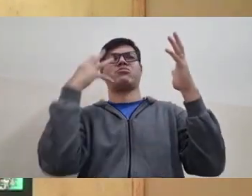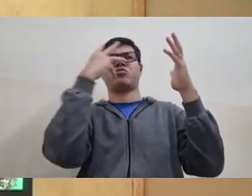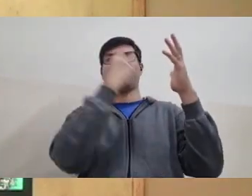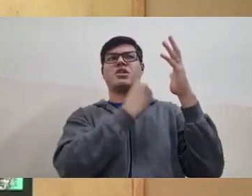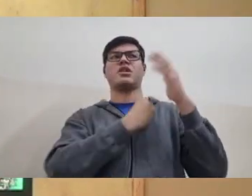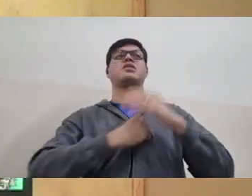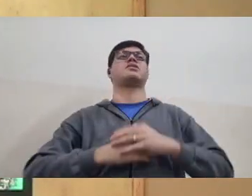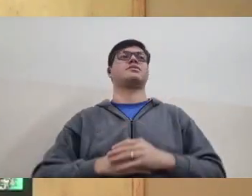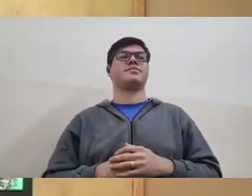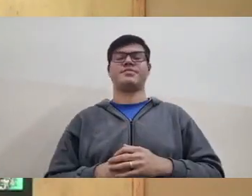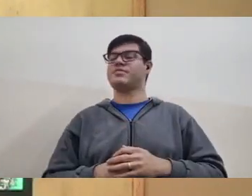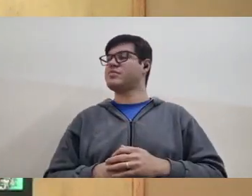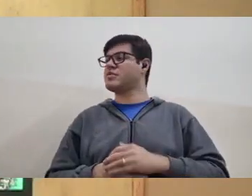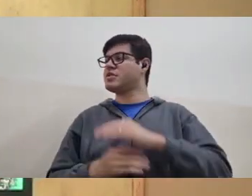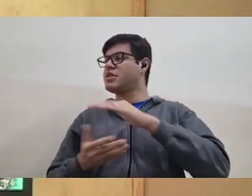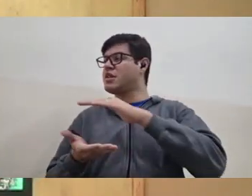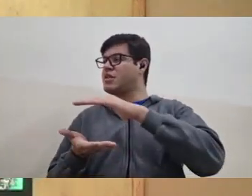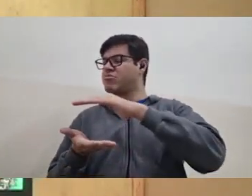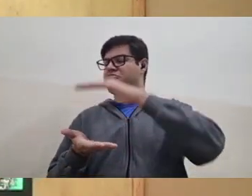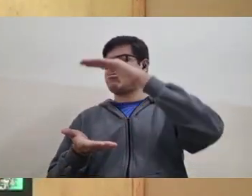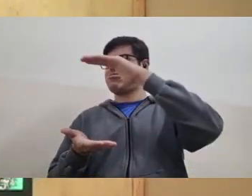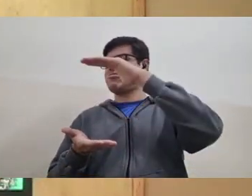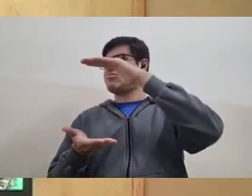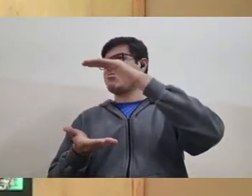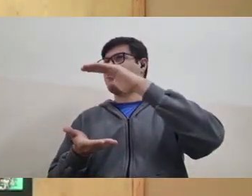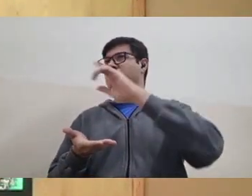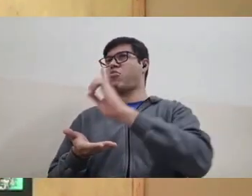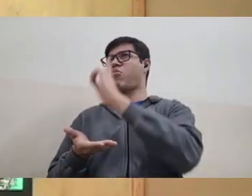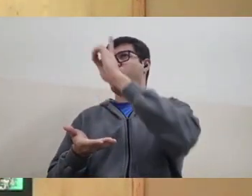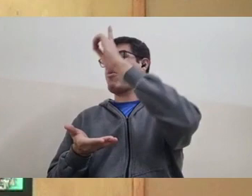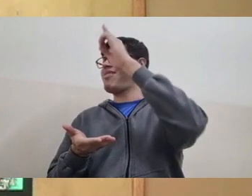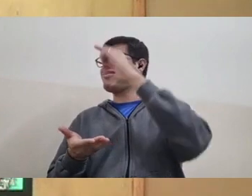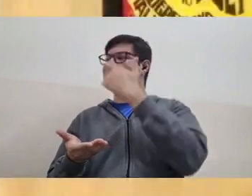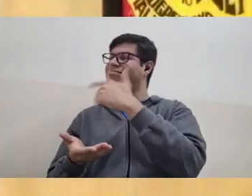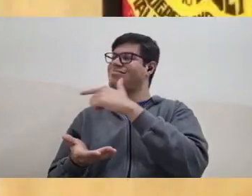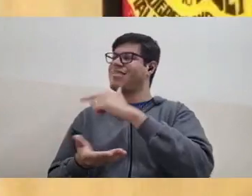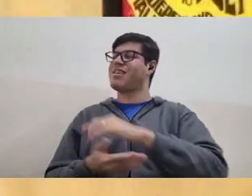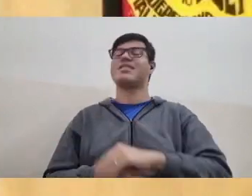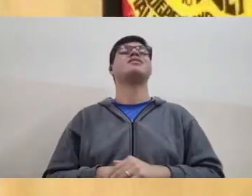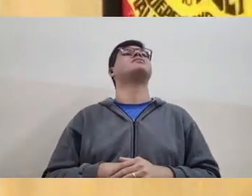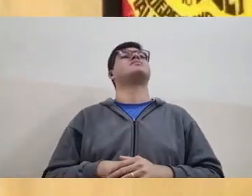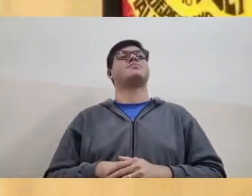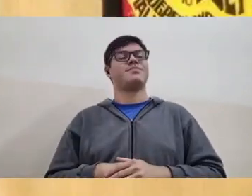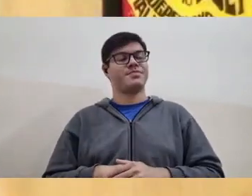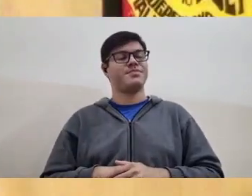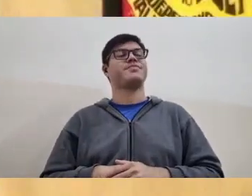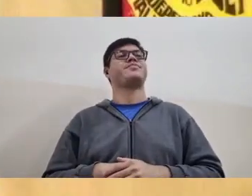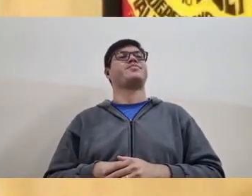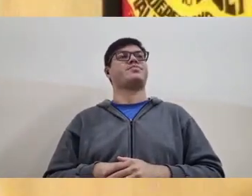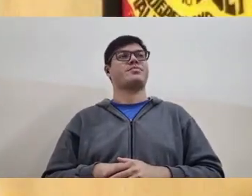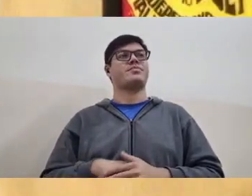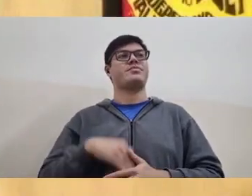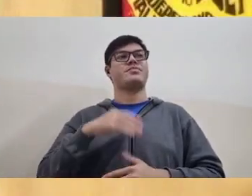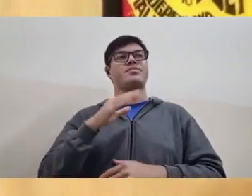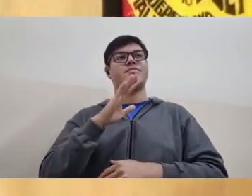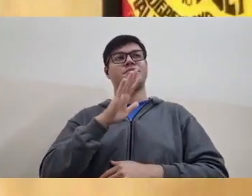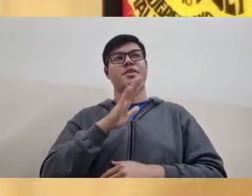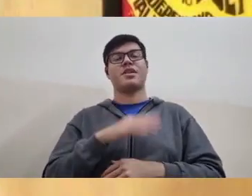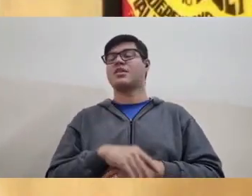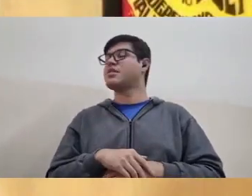muito bonito. E não cresce tanto, né? Não cresce tanto. Agora, por que teve gente que plantou a árvore embaixo da